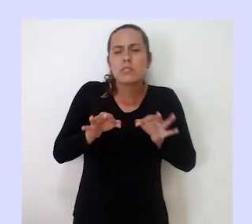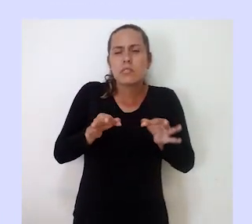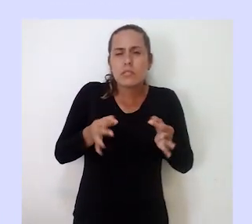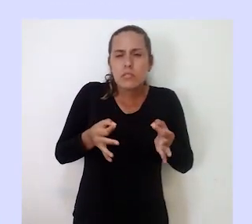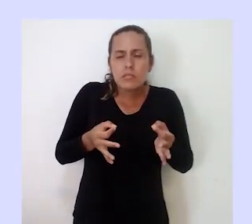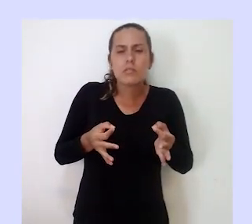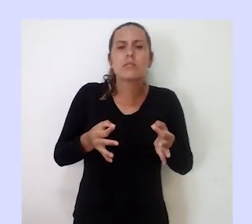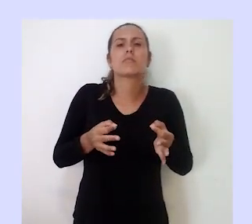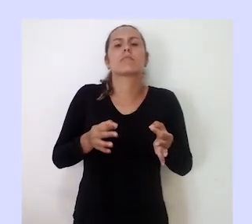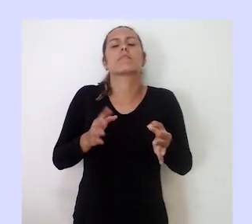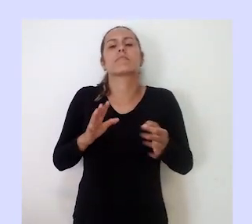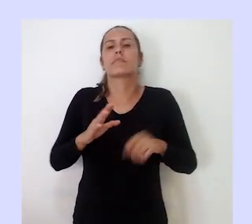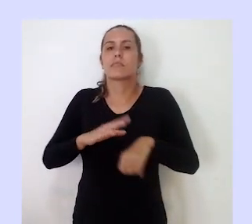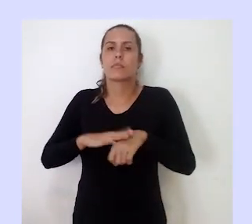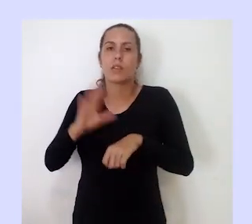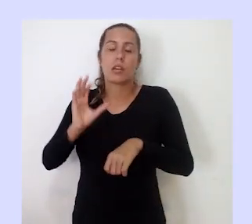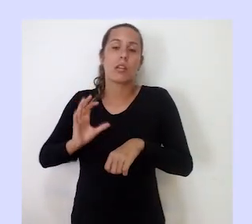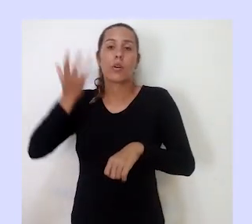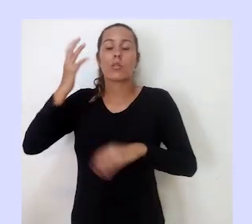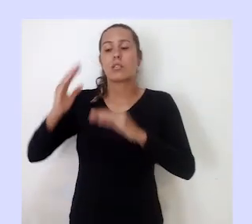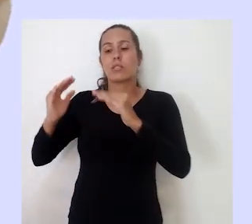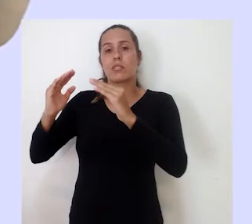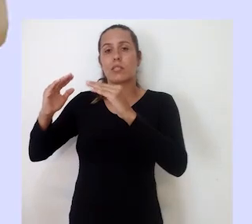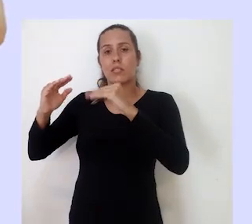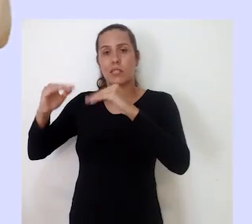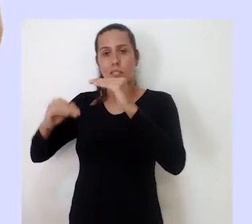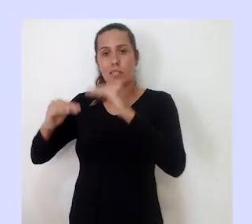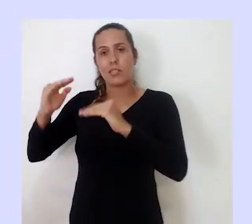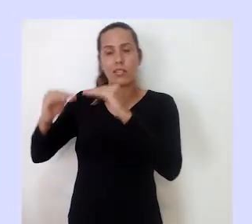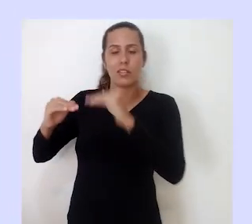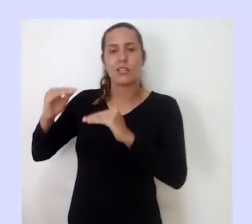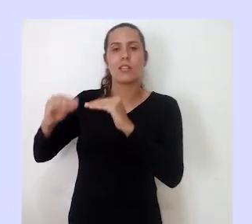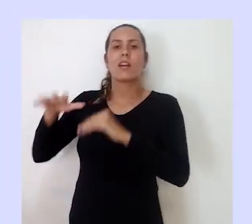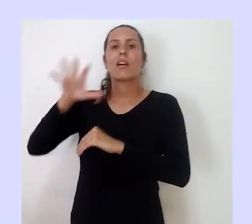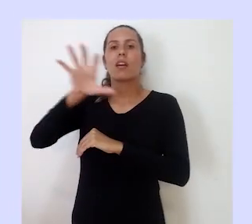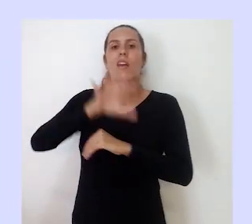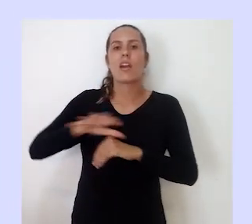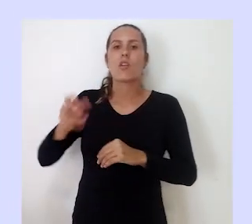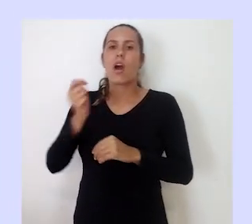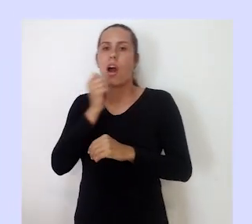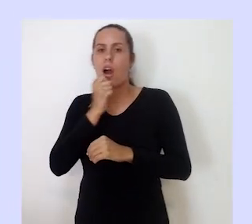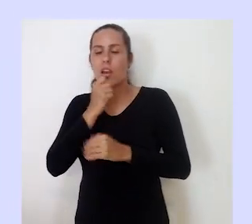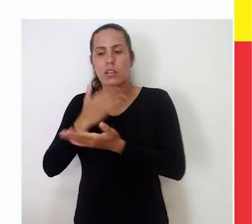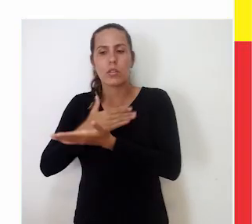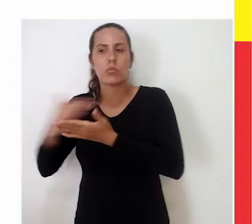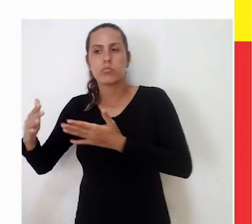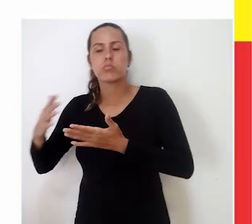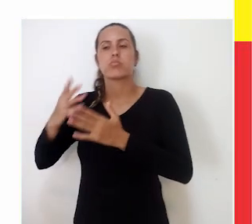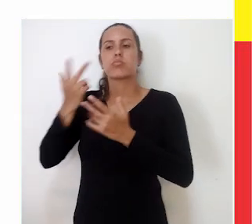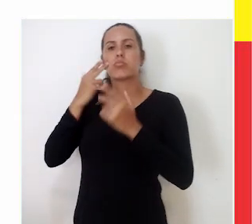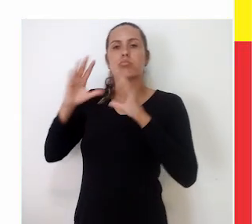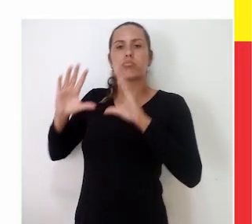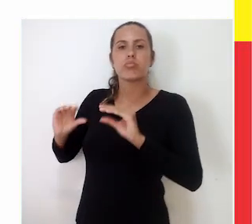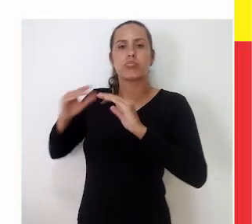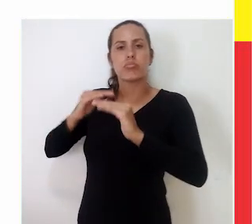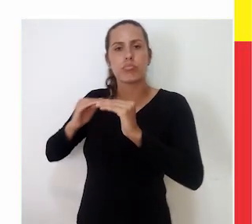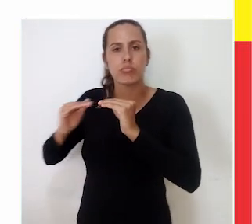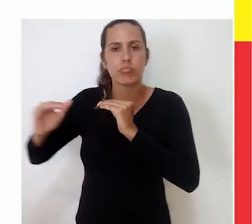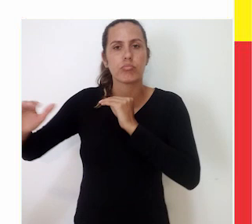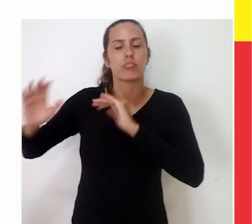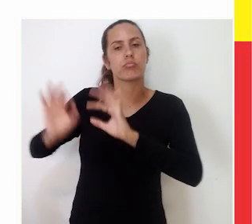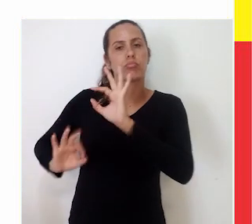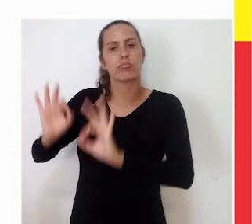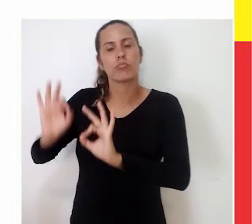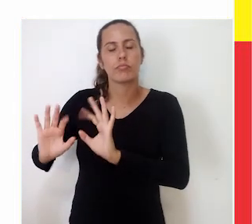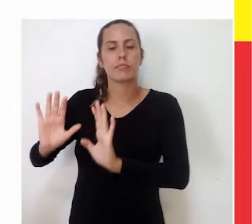mais característico de placas tectônicas de regiões que ainda estão se acomodando. Segundo fenômeno,